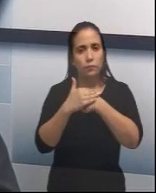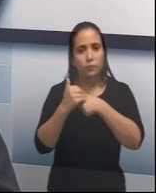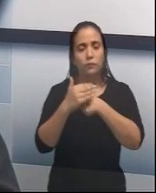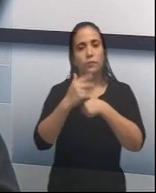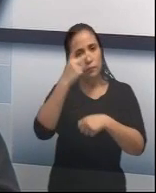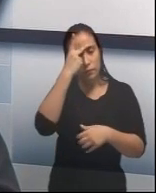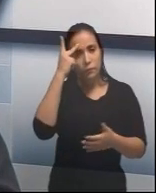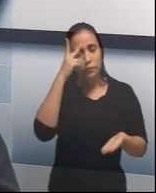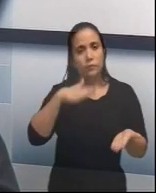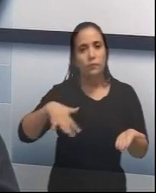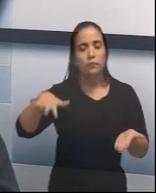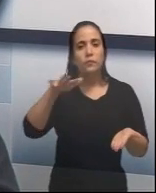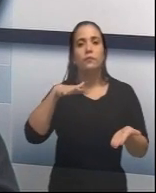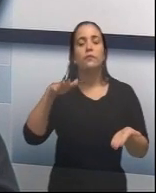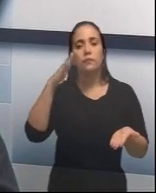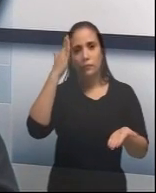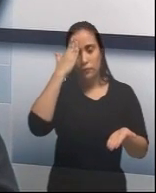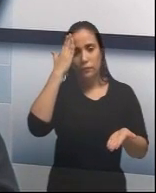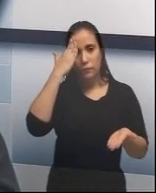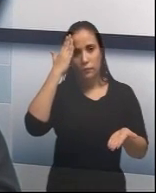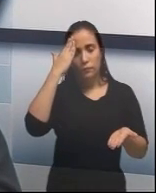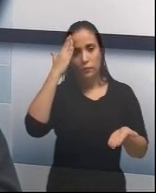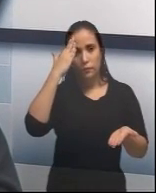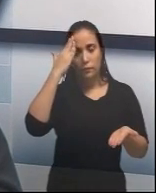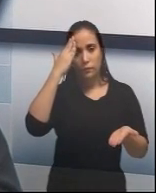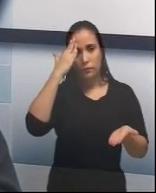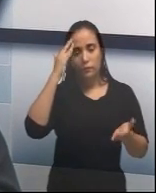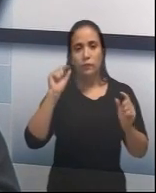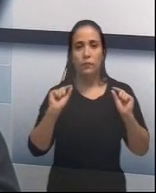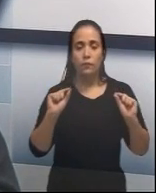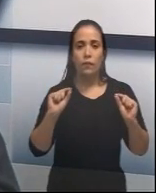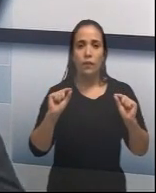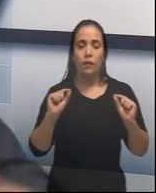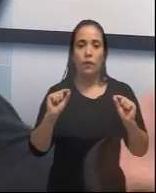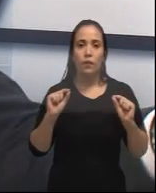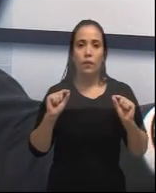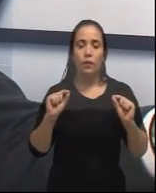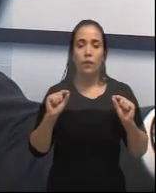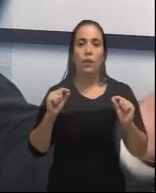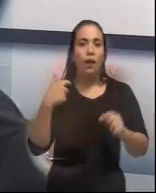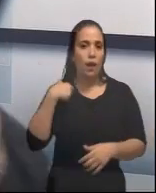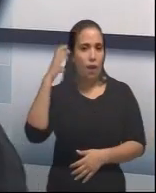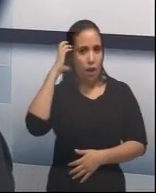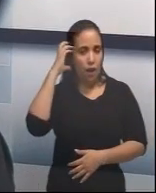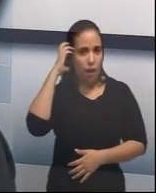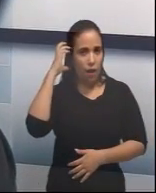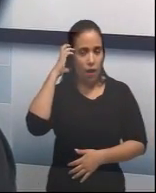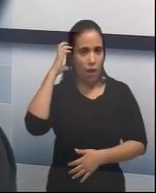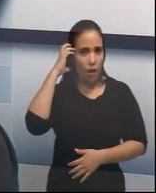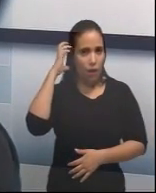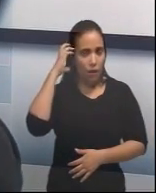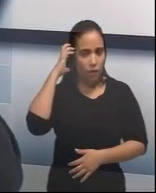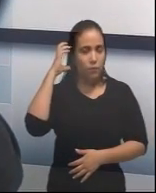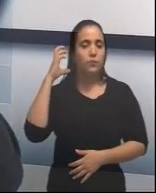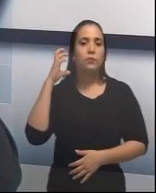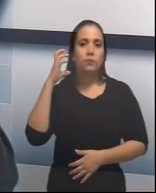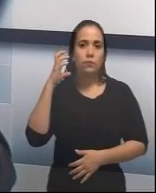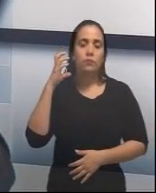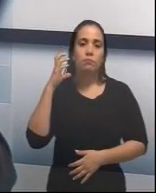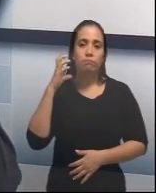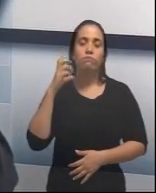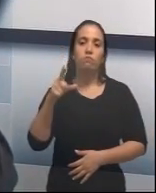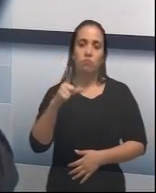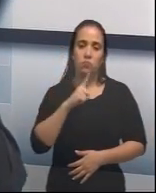pessoal também do Instituto do Cego tem um carinho muito grande pelo meu programa de rádio. Você sabe, e o rádio ele é